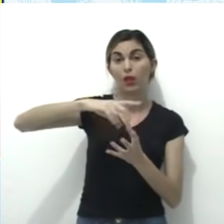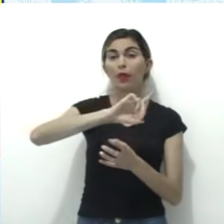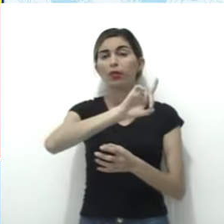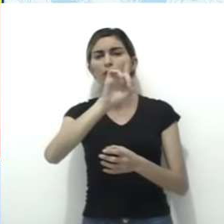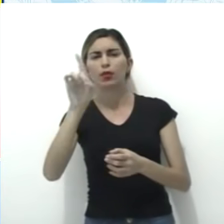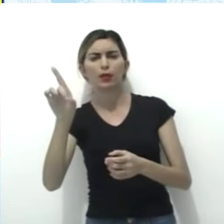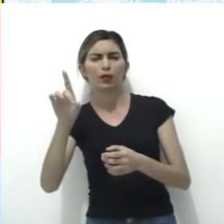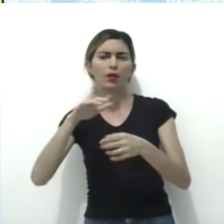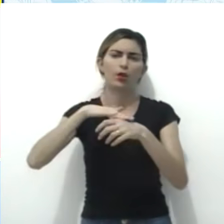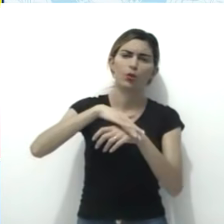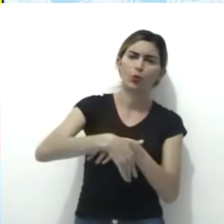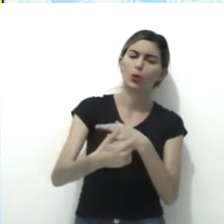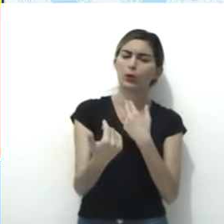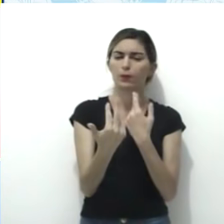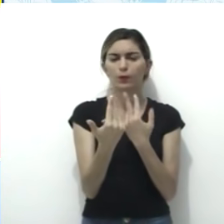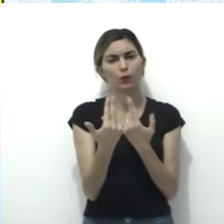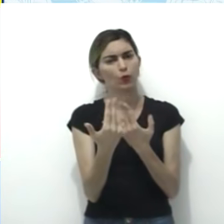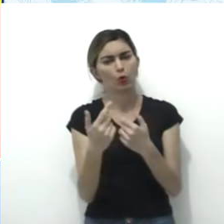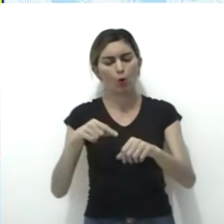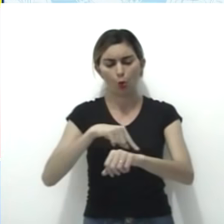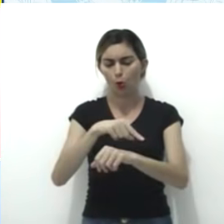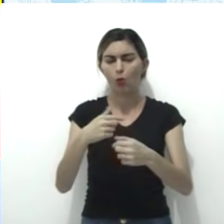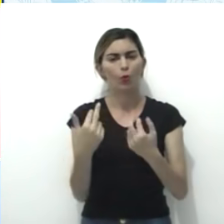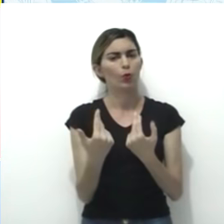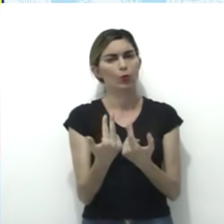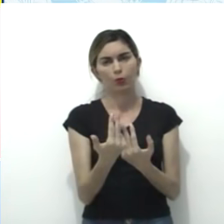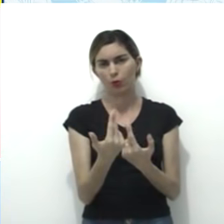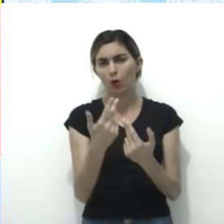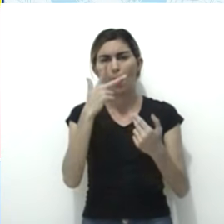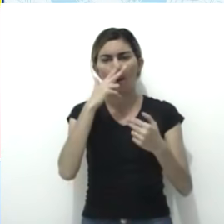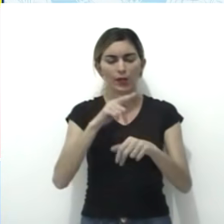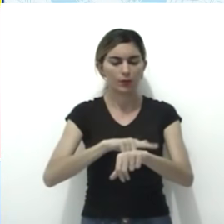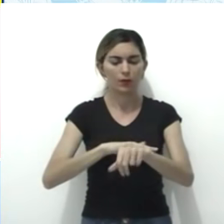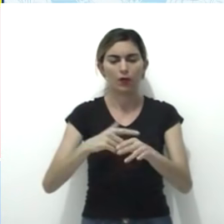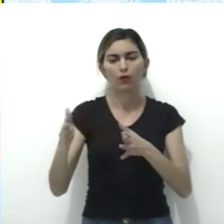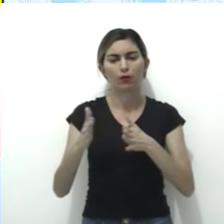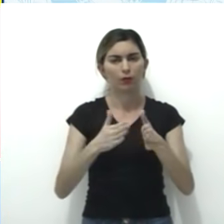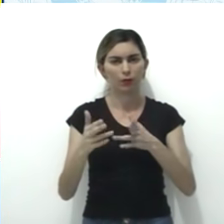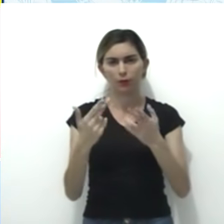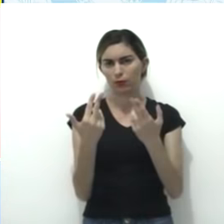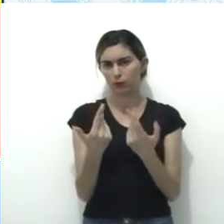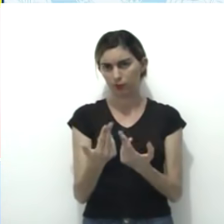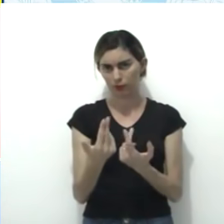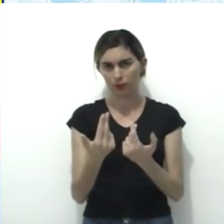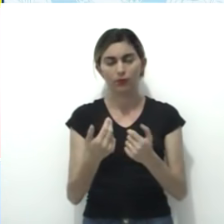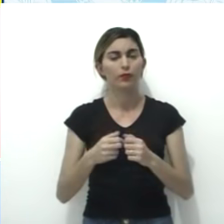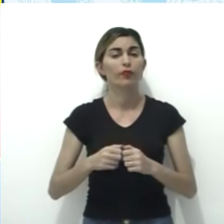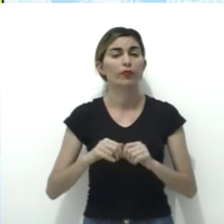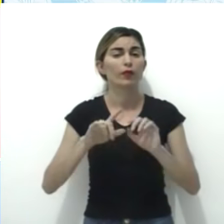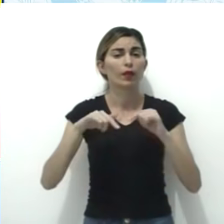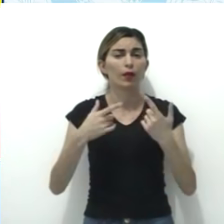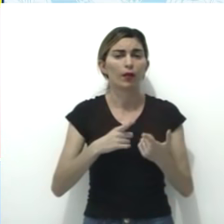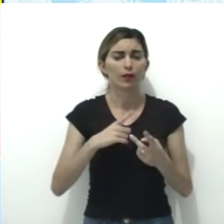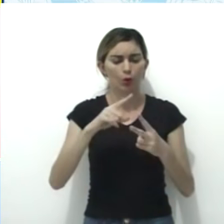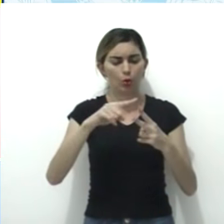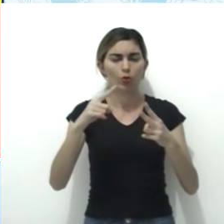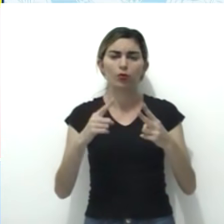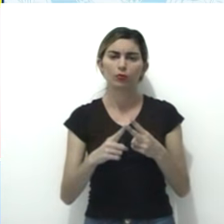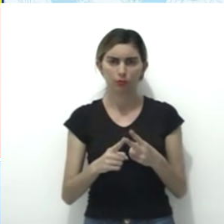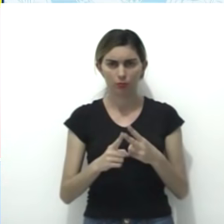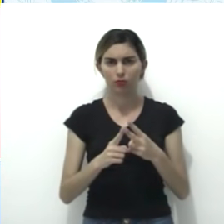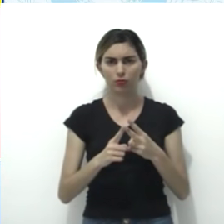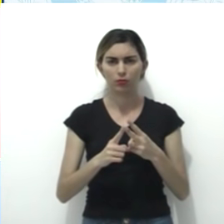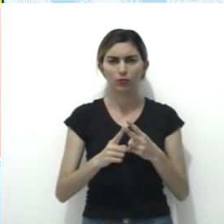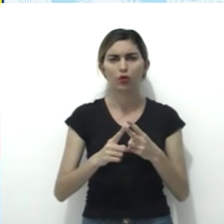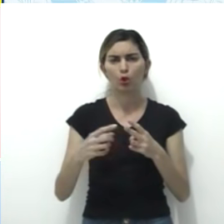então os dias e as noites vai vão ser iguais ter ao mesmo tempo e aí nós